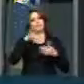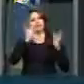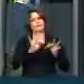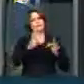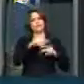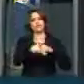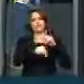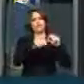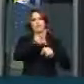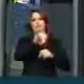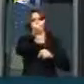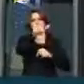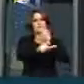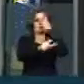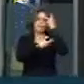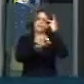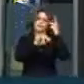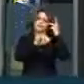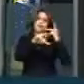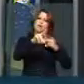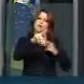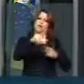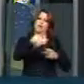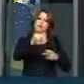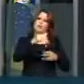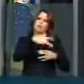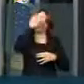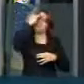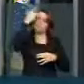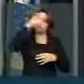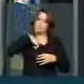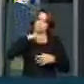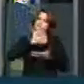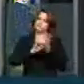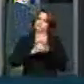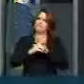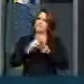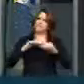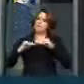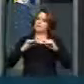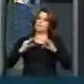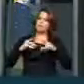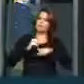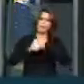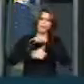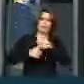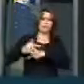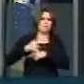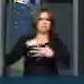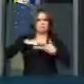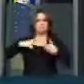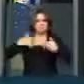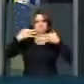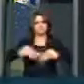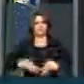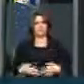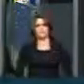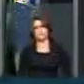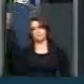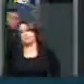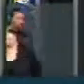de ser comandada pelo Frei Rui, um sacerdote de espírito missionário, com integridade